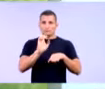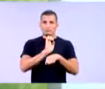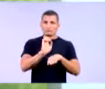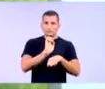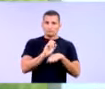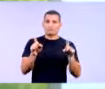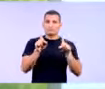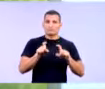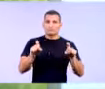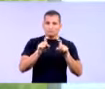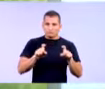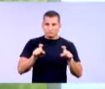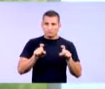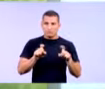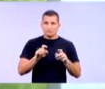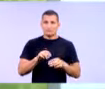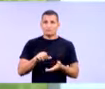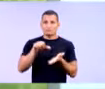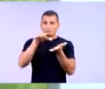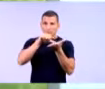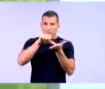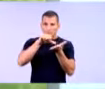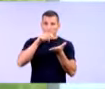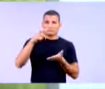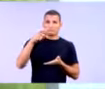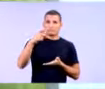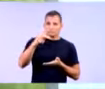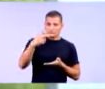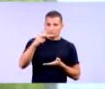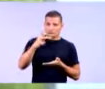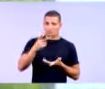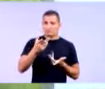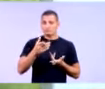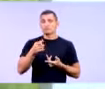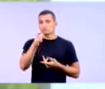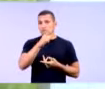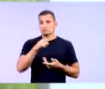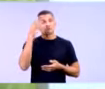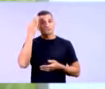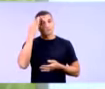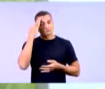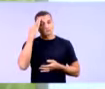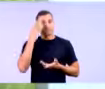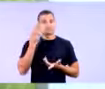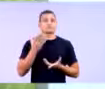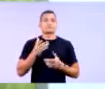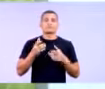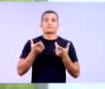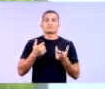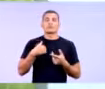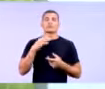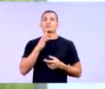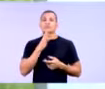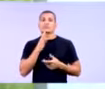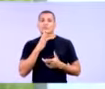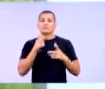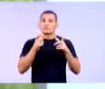em informática. No polo de vocês, ninguém melhor do que vocês que estão aí na ponta, né? Para dizer, não, eu conheço